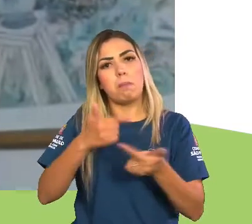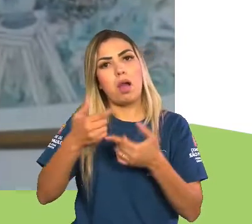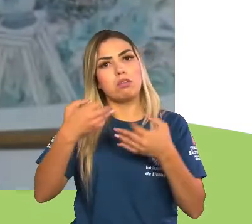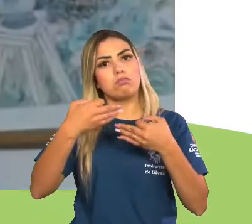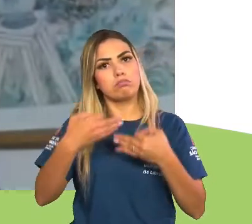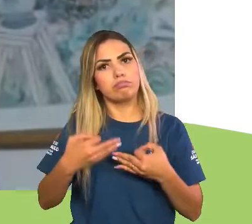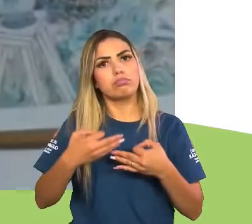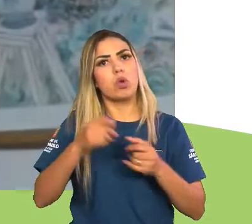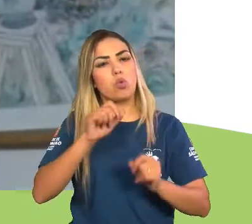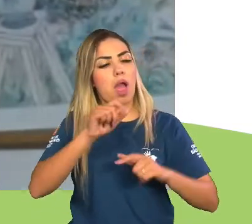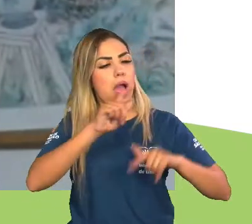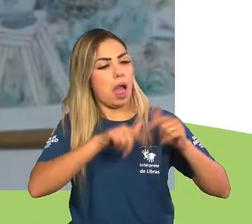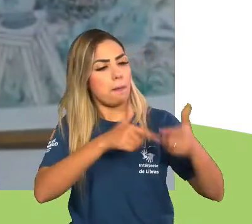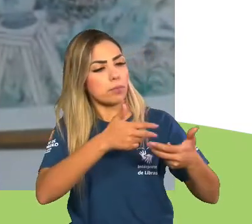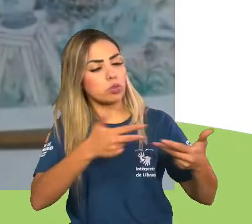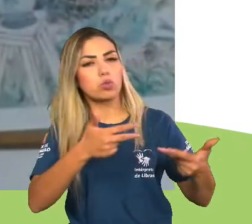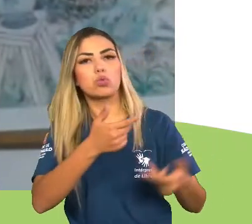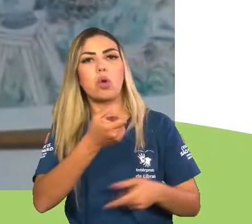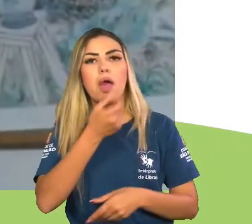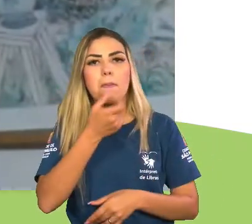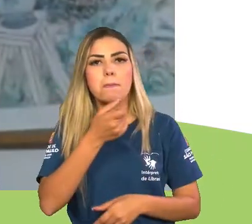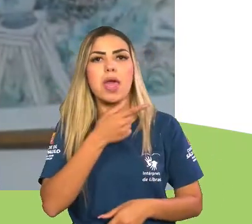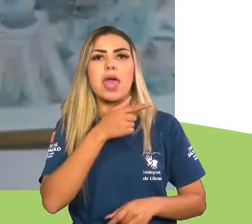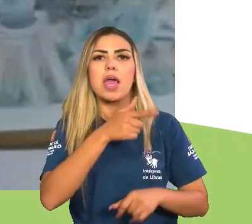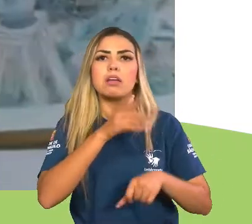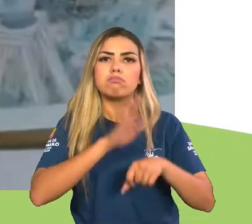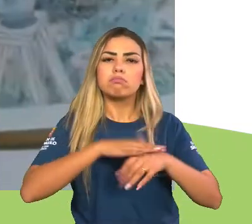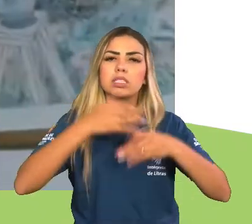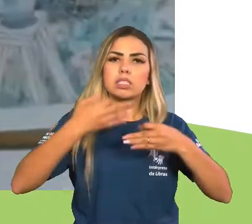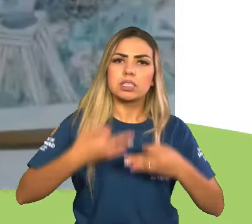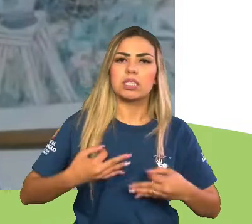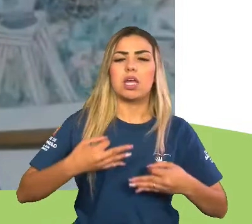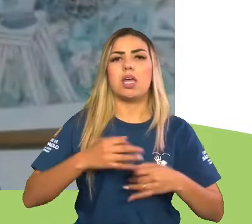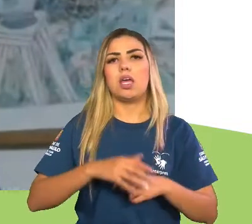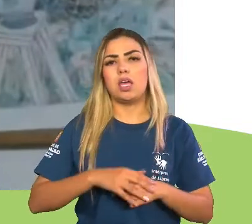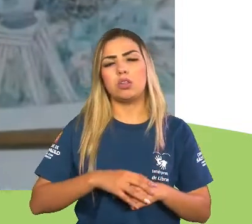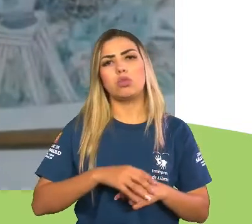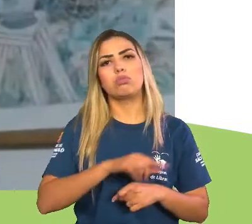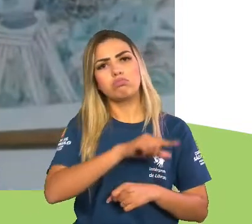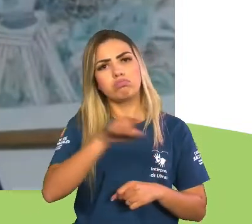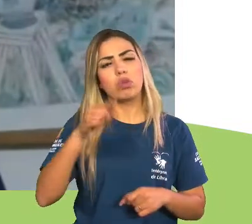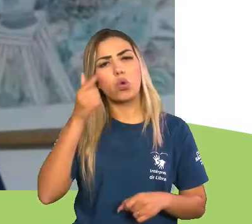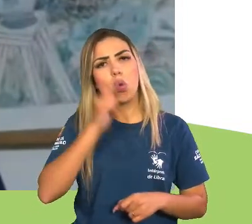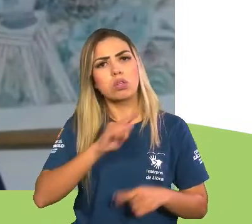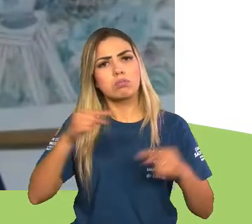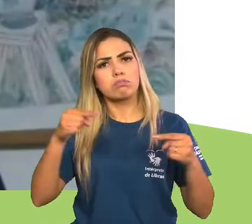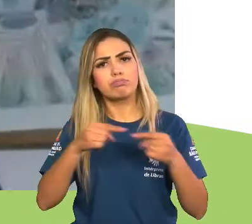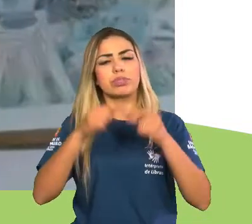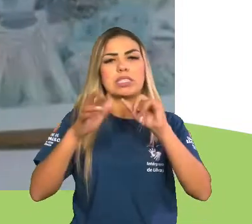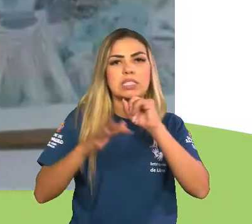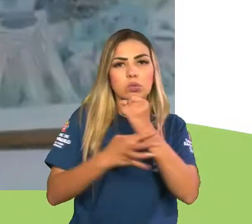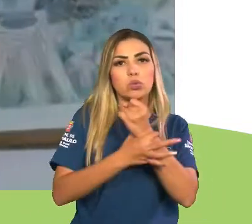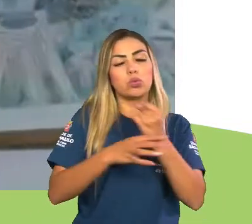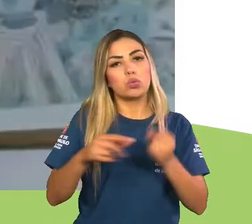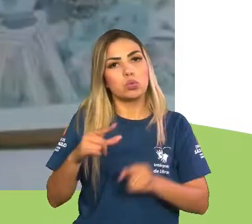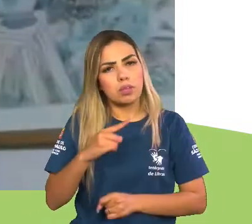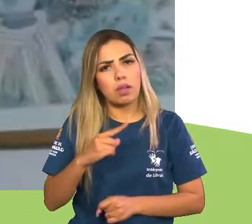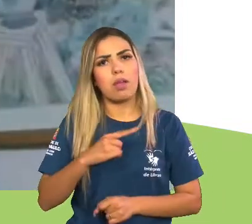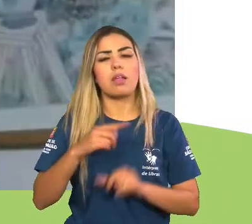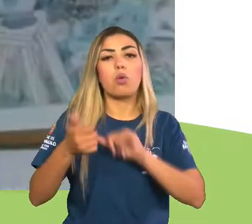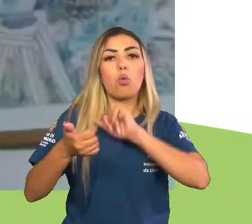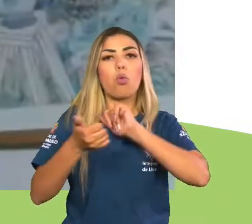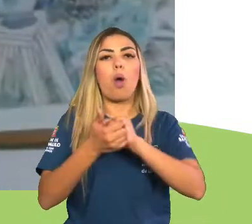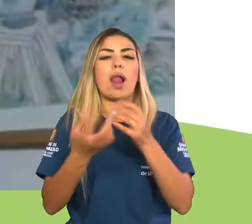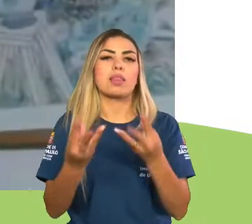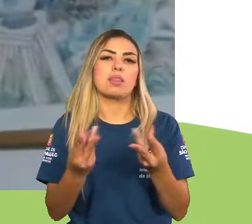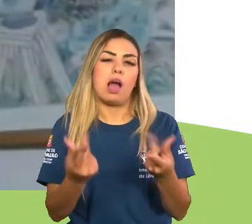que os produtos e os medicamentos que vão ser utilizados pelas pessoas sejam efetivos, sejam seguros, sejam de